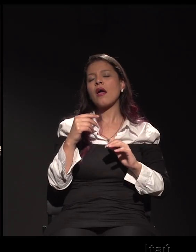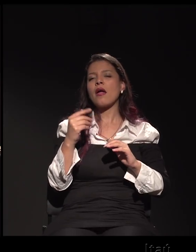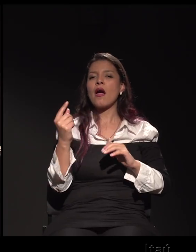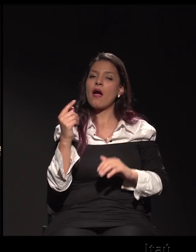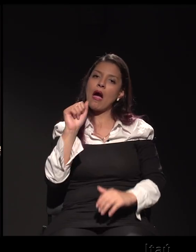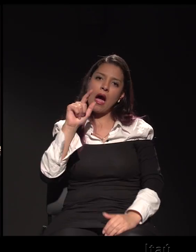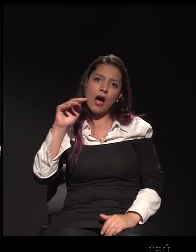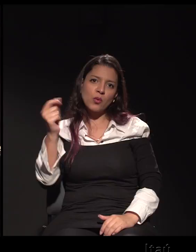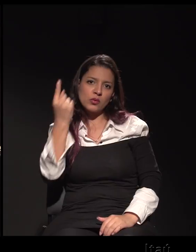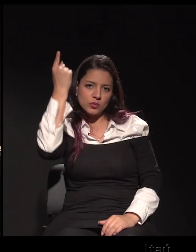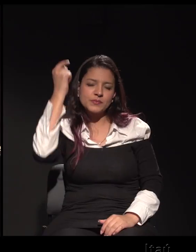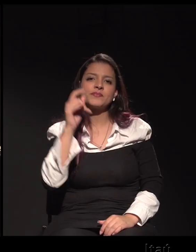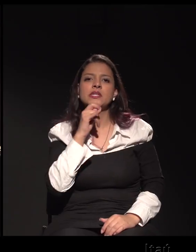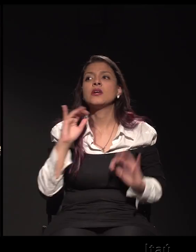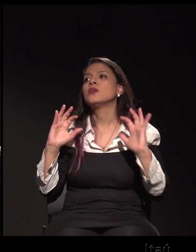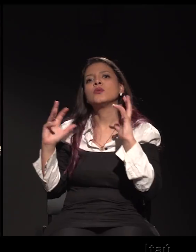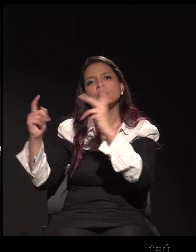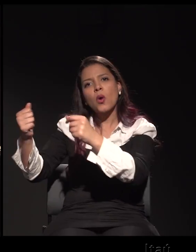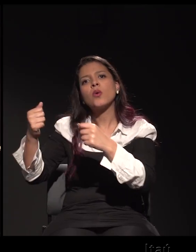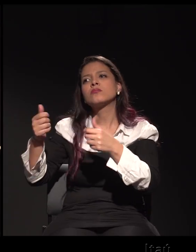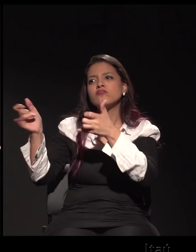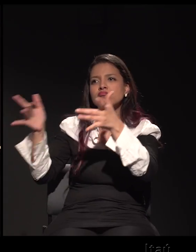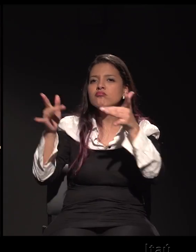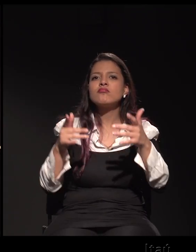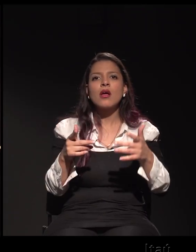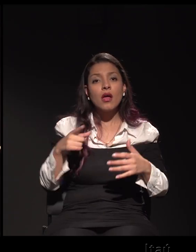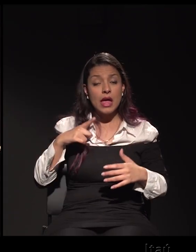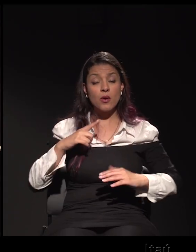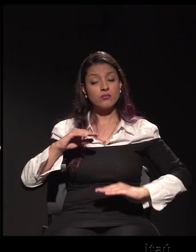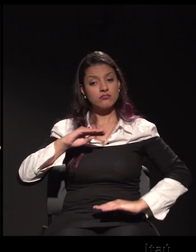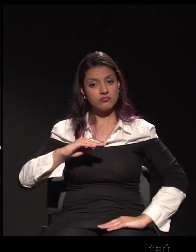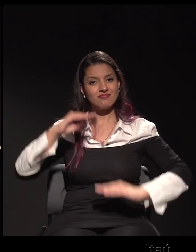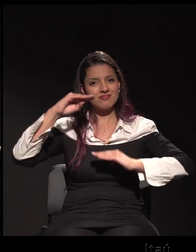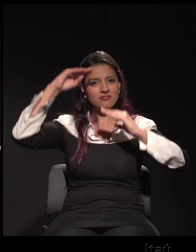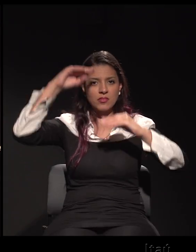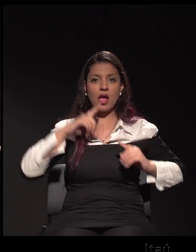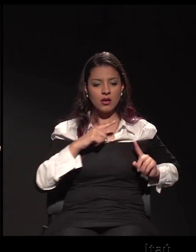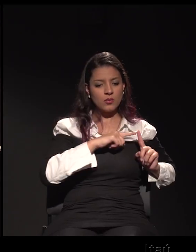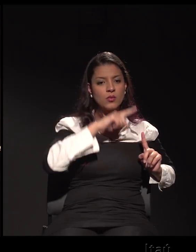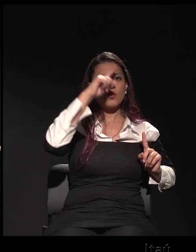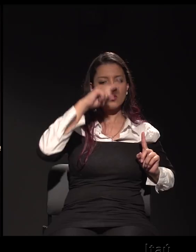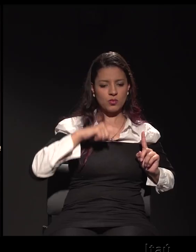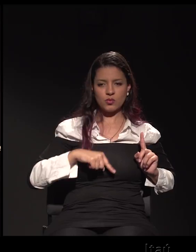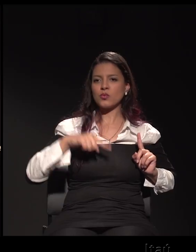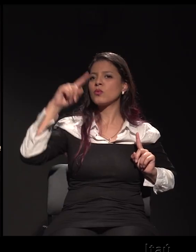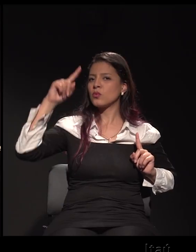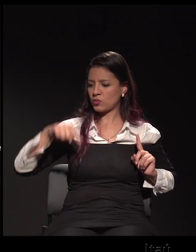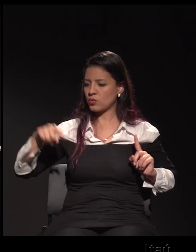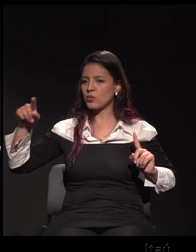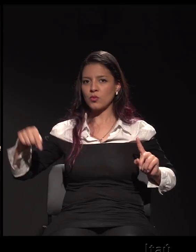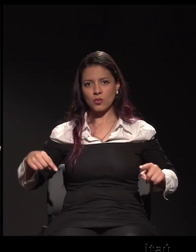numa cidade, na hora que a gente está aqui, todas essas frequências estão passando por mim. Então, como que eu posso tomar partido de todas